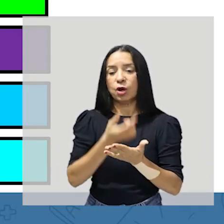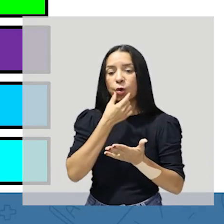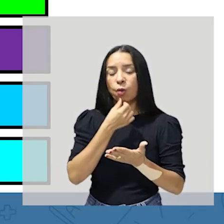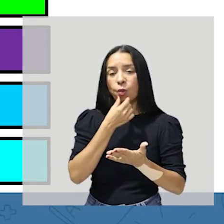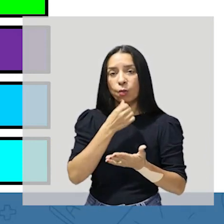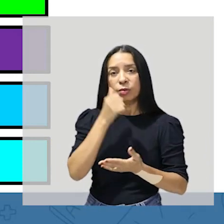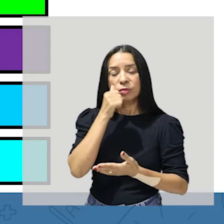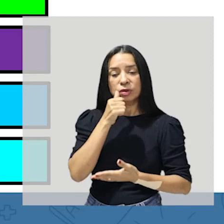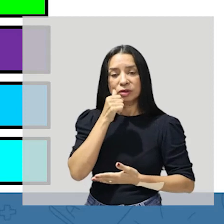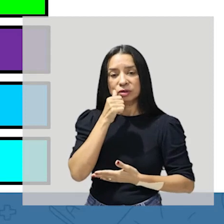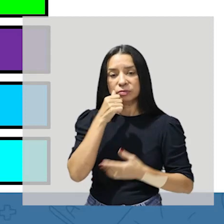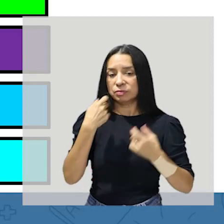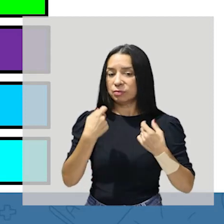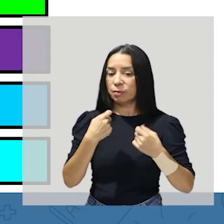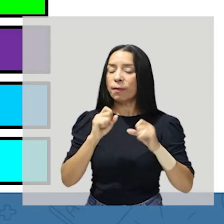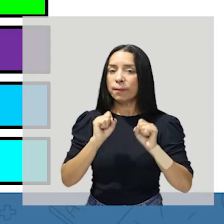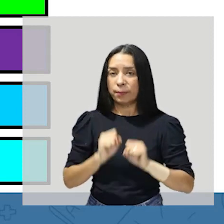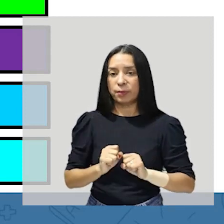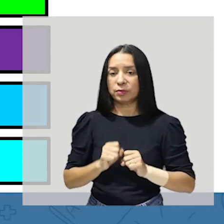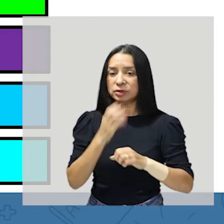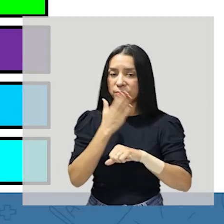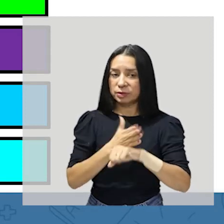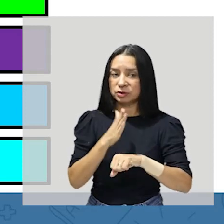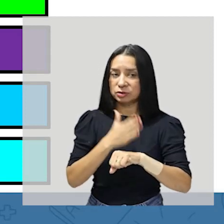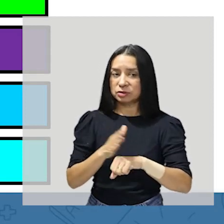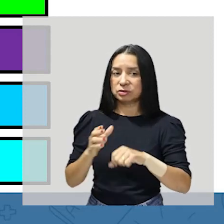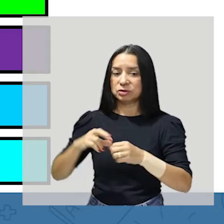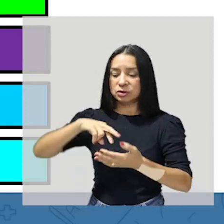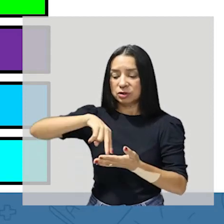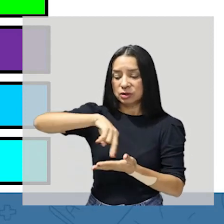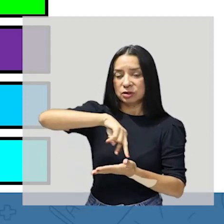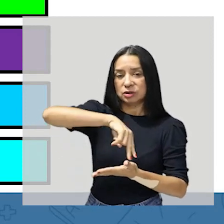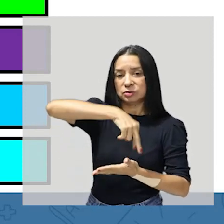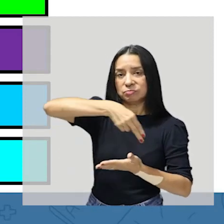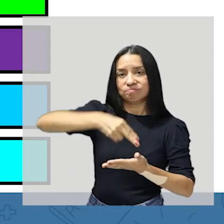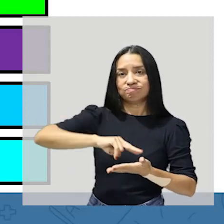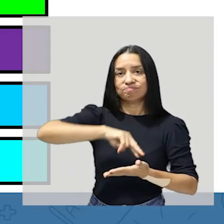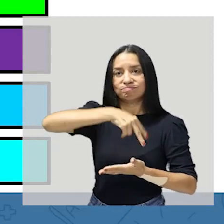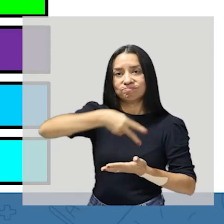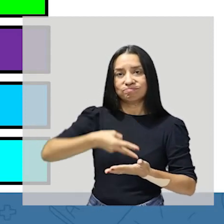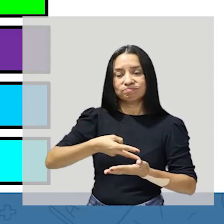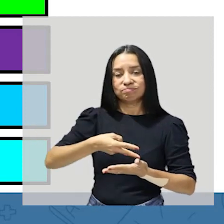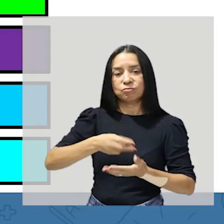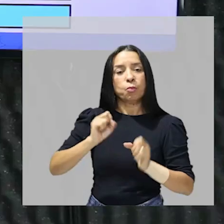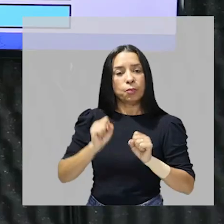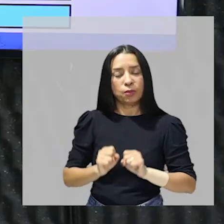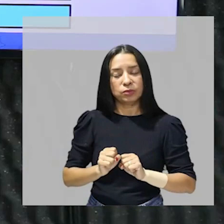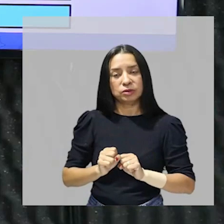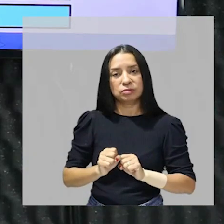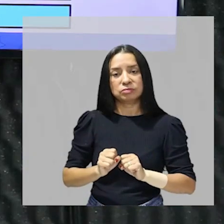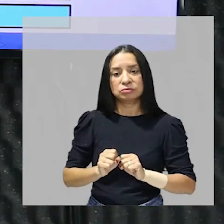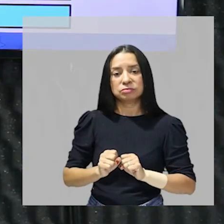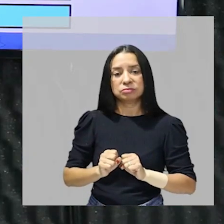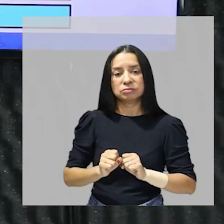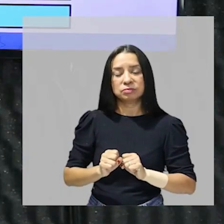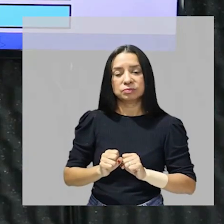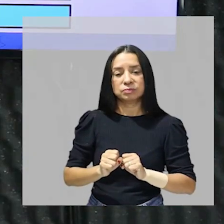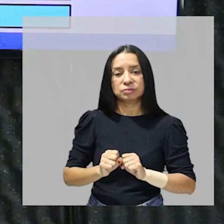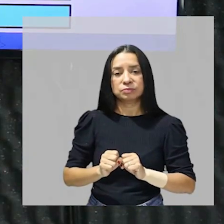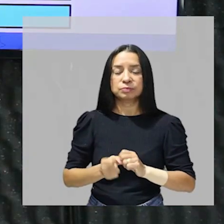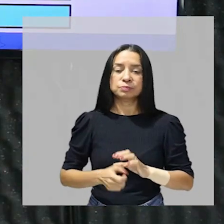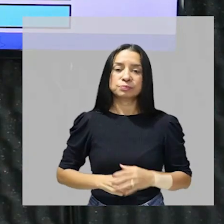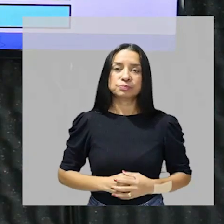homens quanto mulheres podem ser praticantes de ginástica, podem ser ginastas, podem participar da